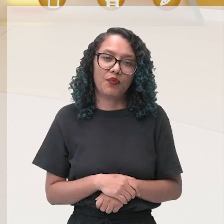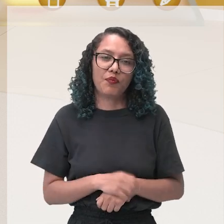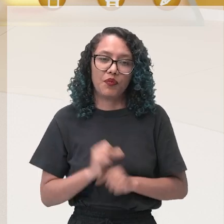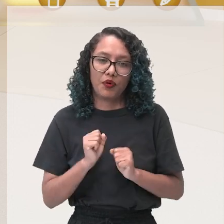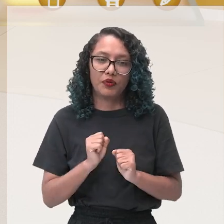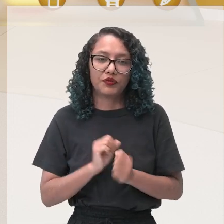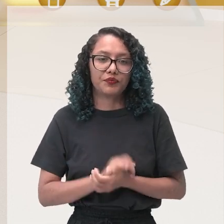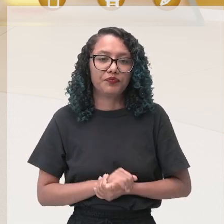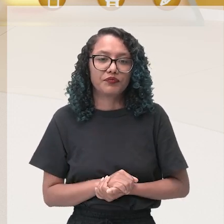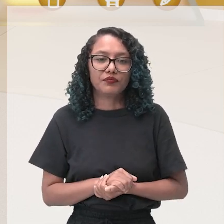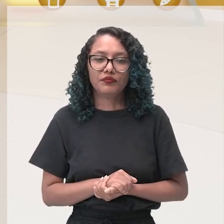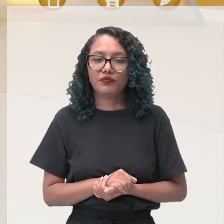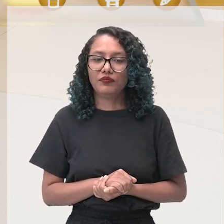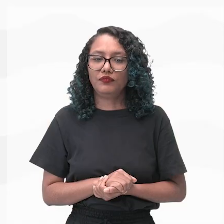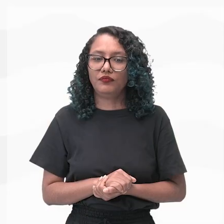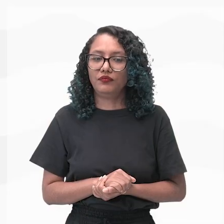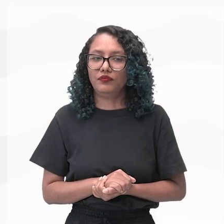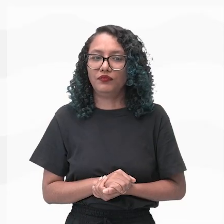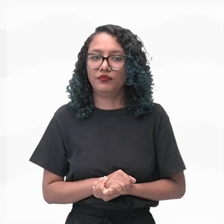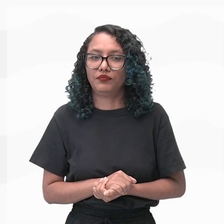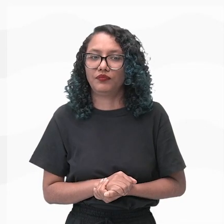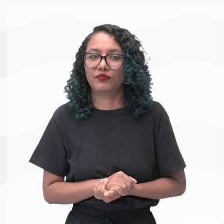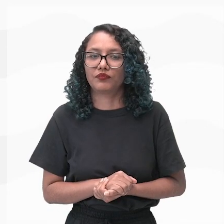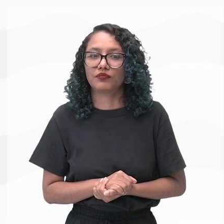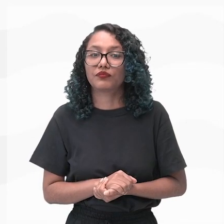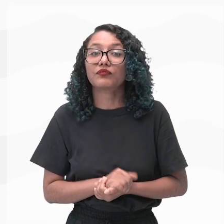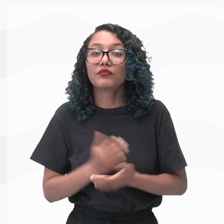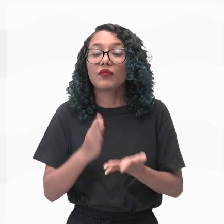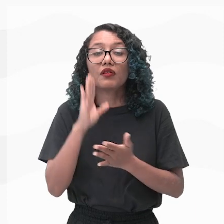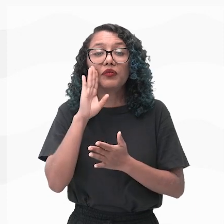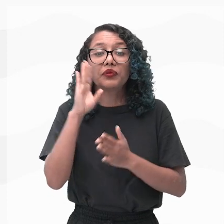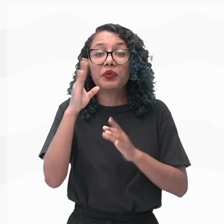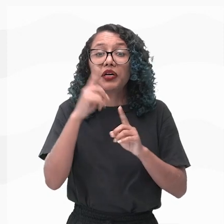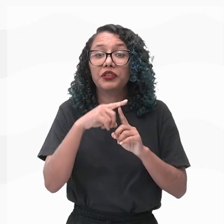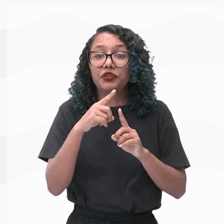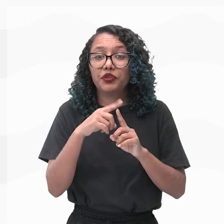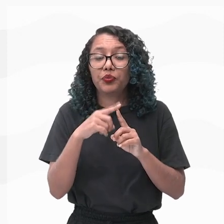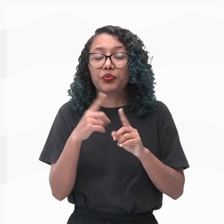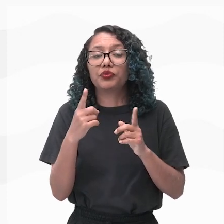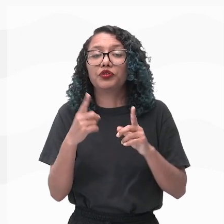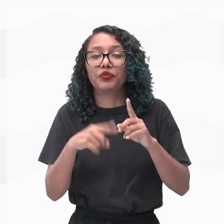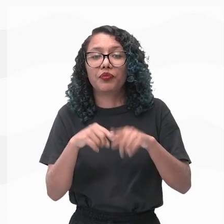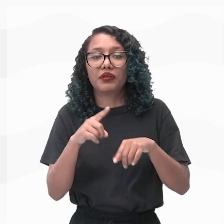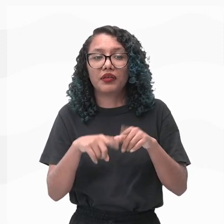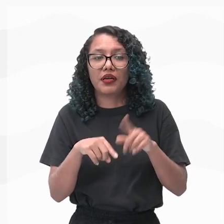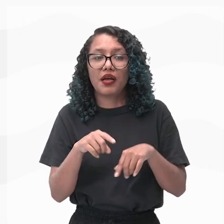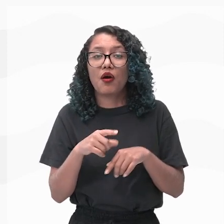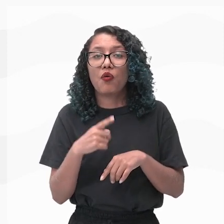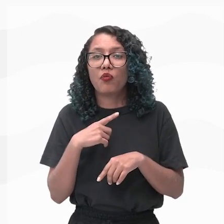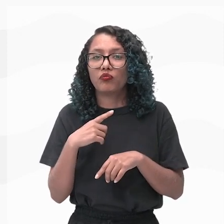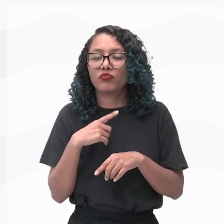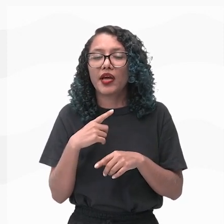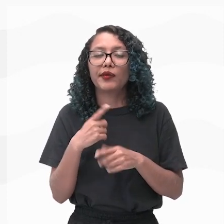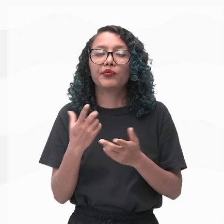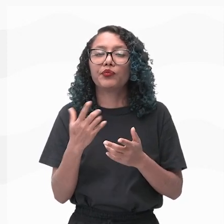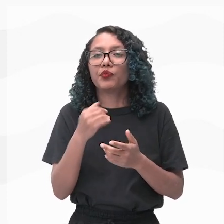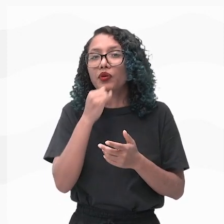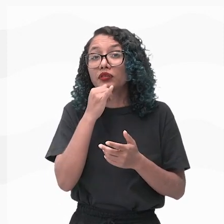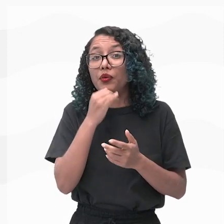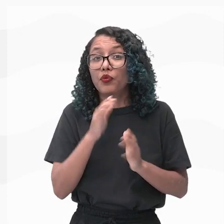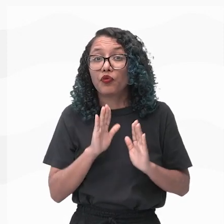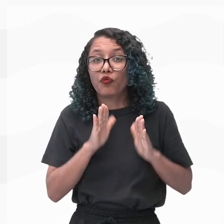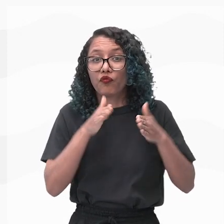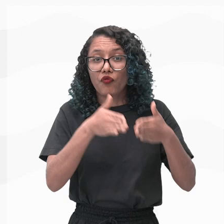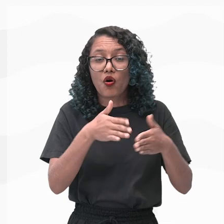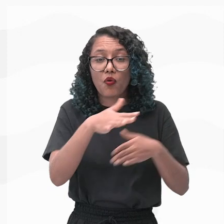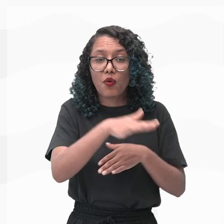das principais categorias de resíduos, nós temos os resíduos de serviço de saúde. E